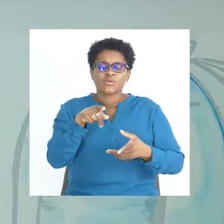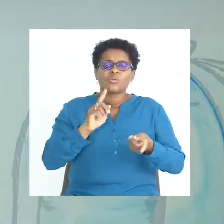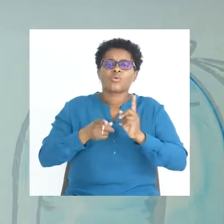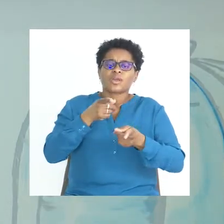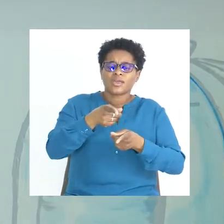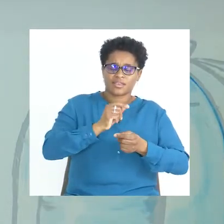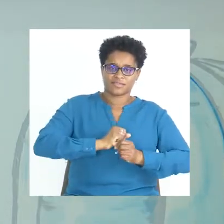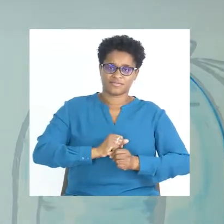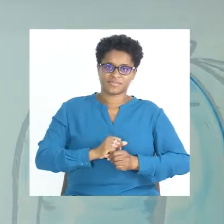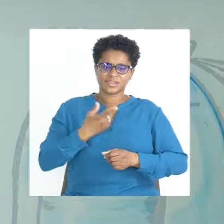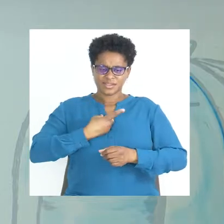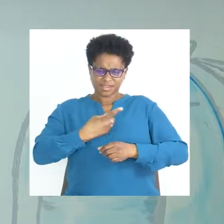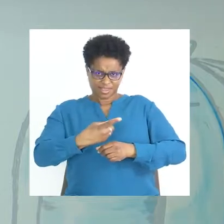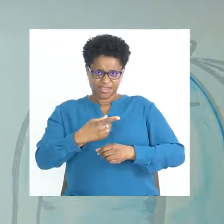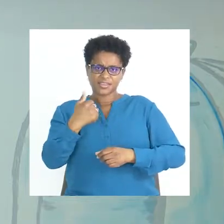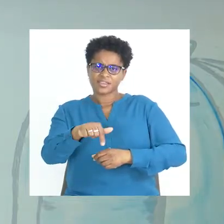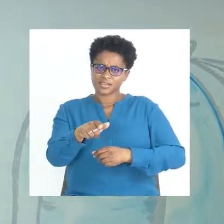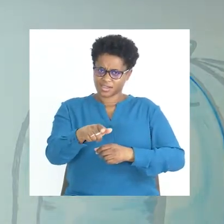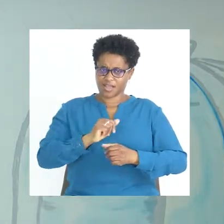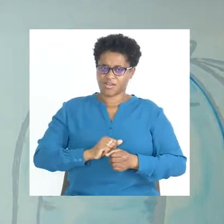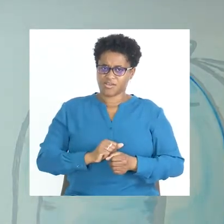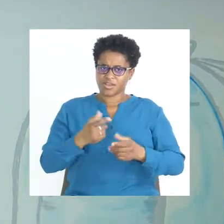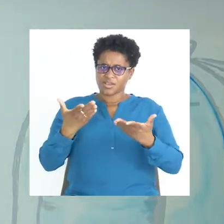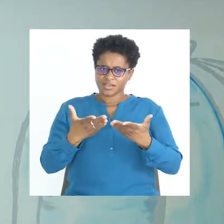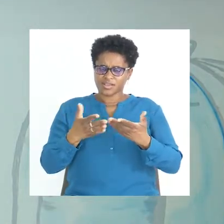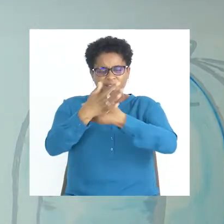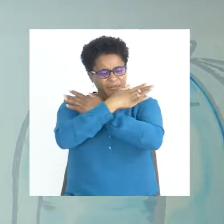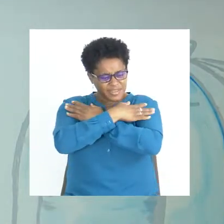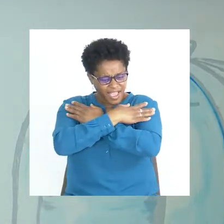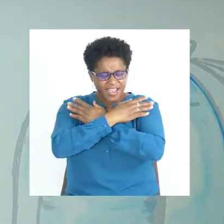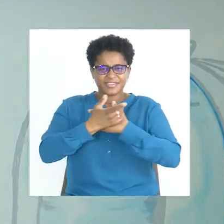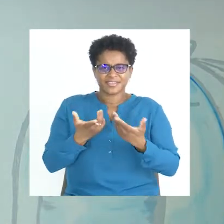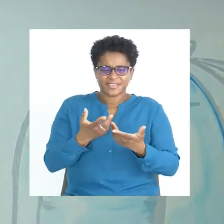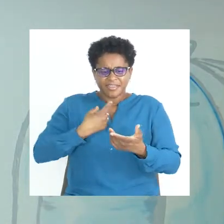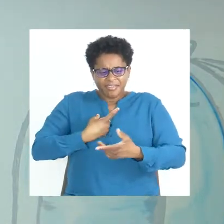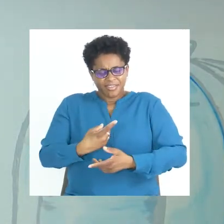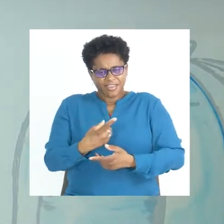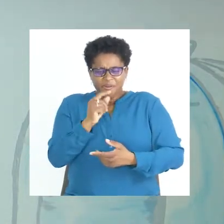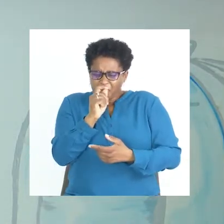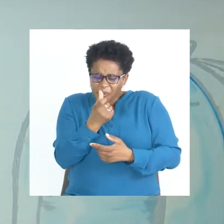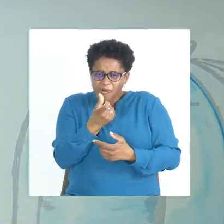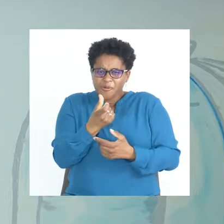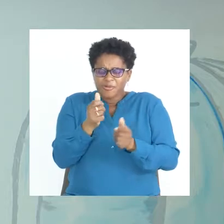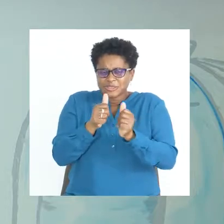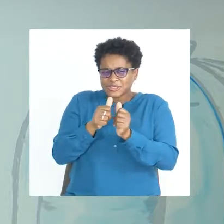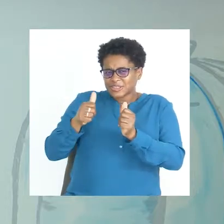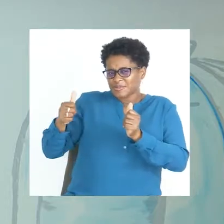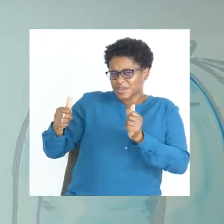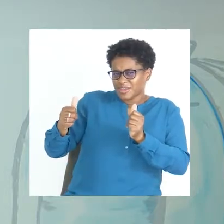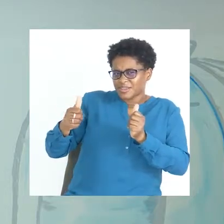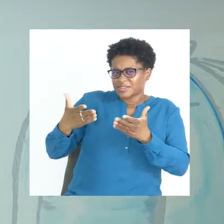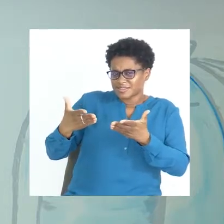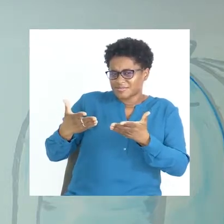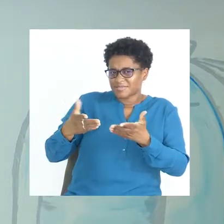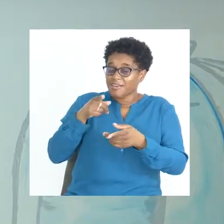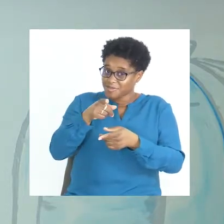o que é ali. Será que estão na linha da amizade? Será que estão um pouco de